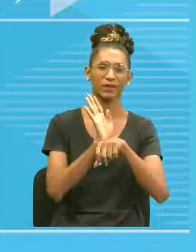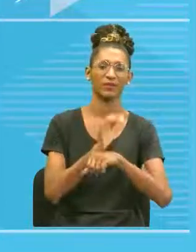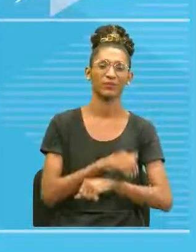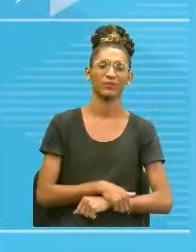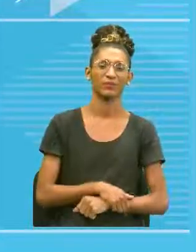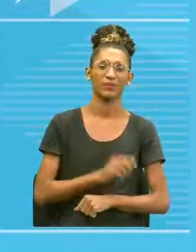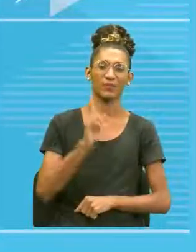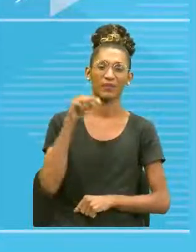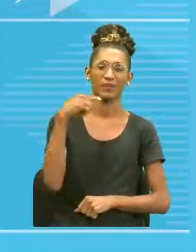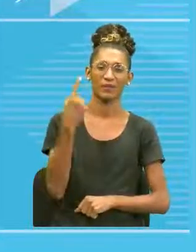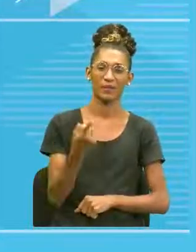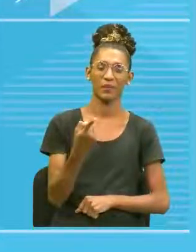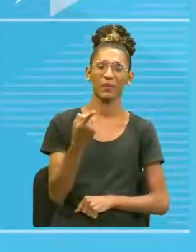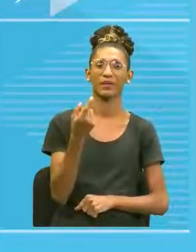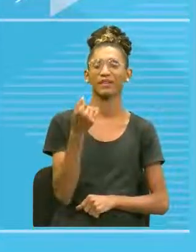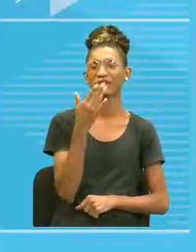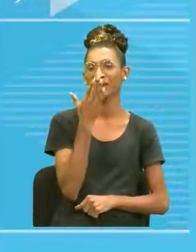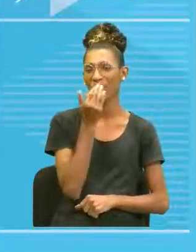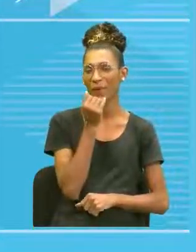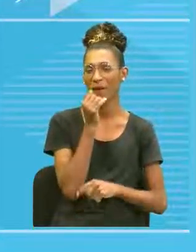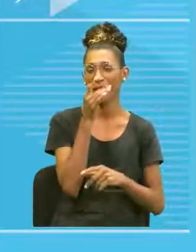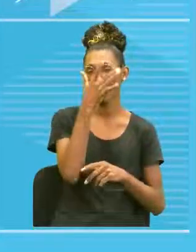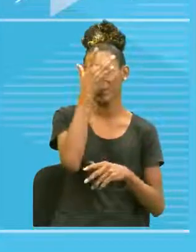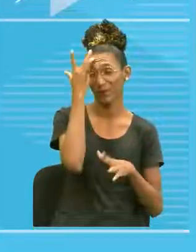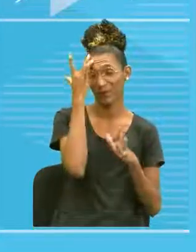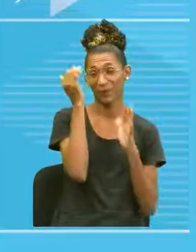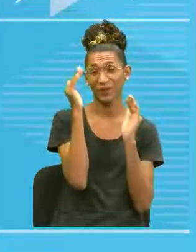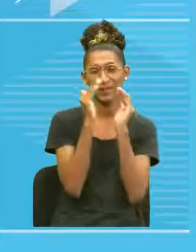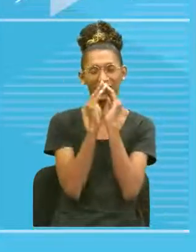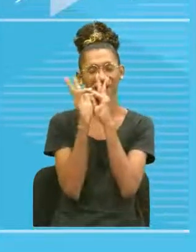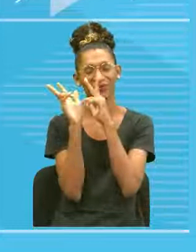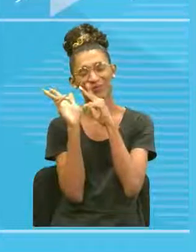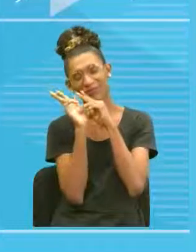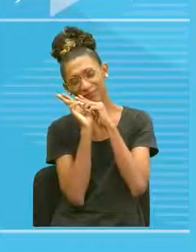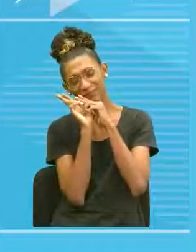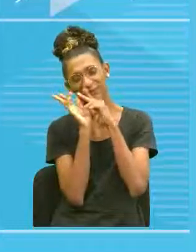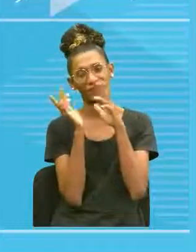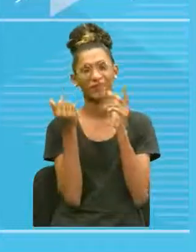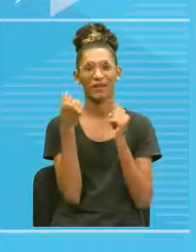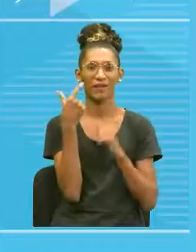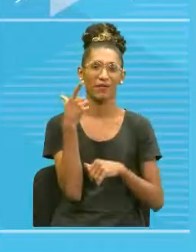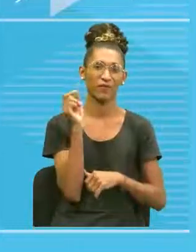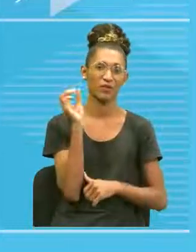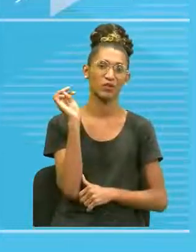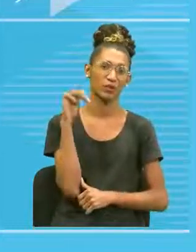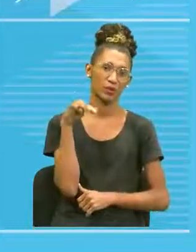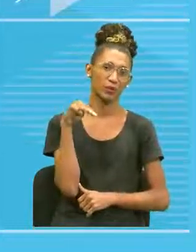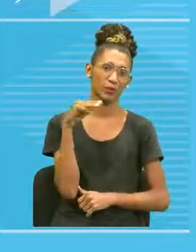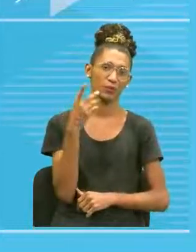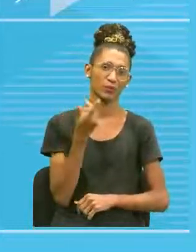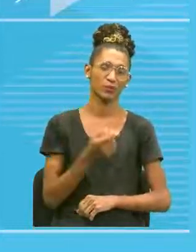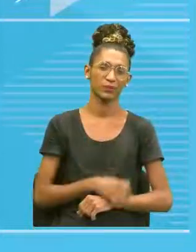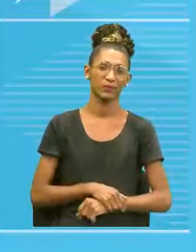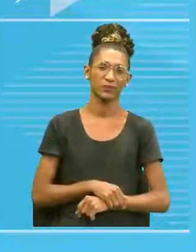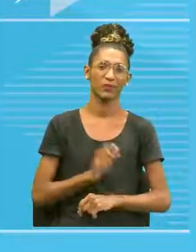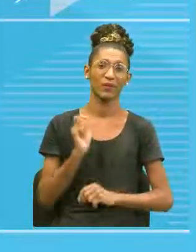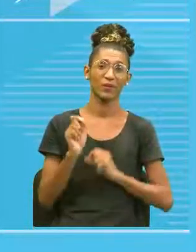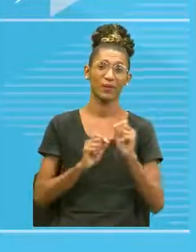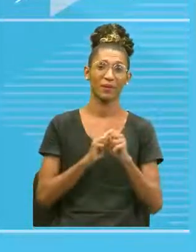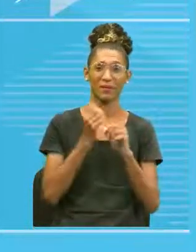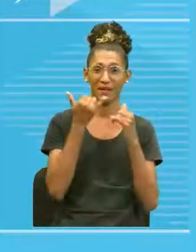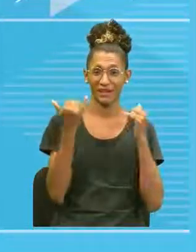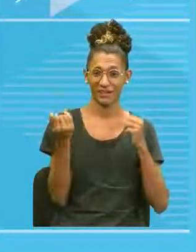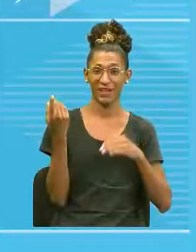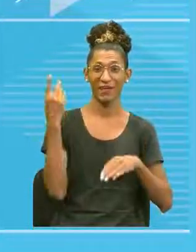depois do almoço é a pessoa que tirasse um cochilo 20 minutos só para recuperar as